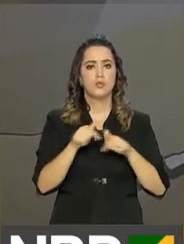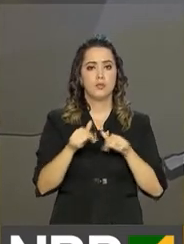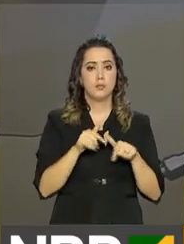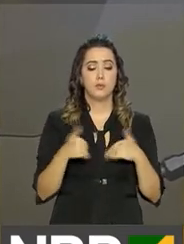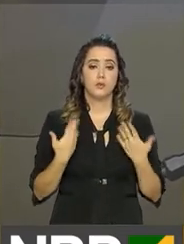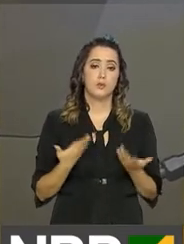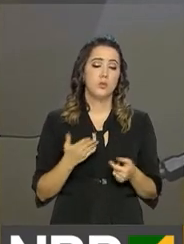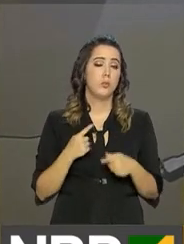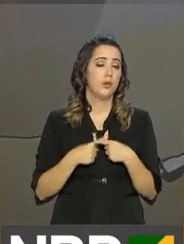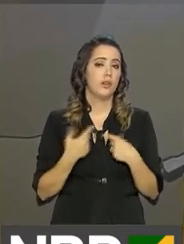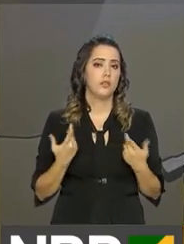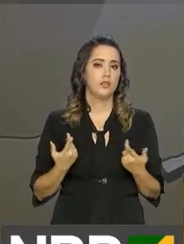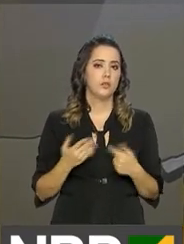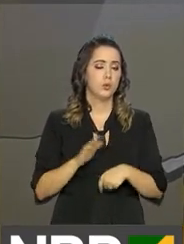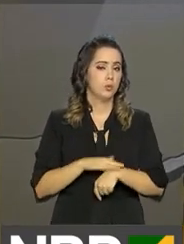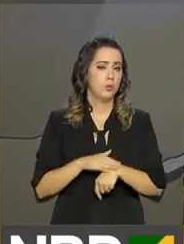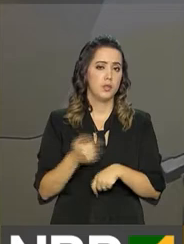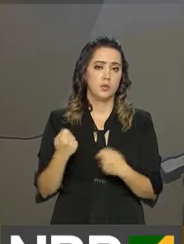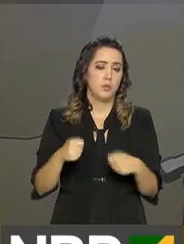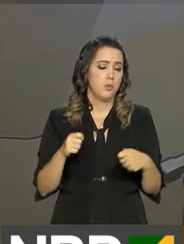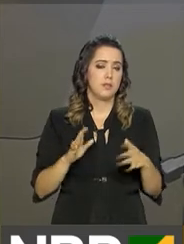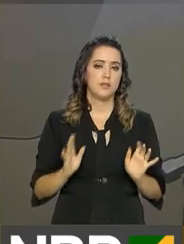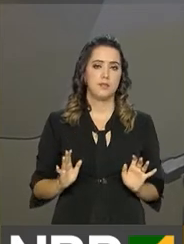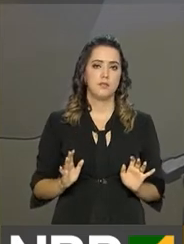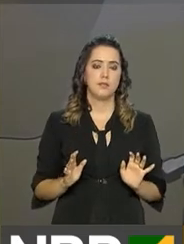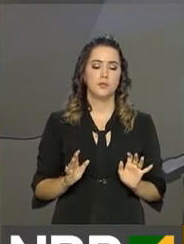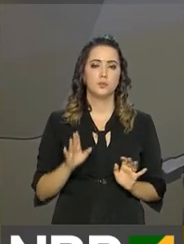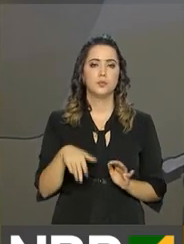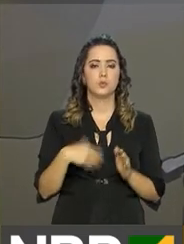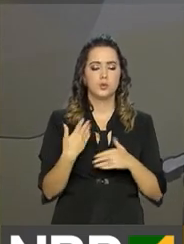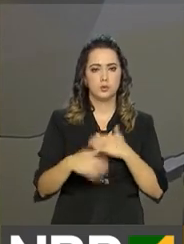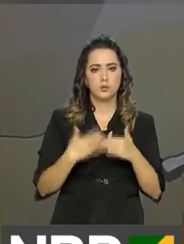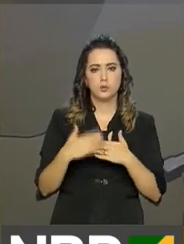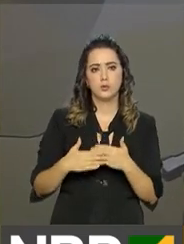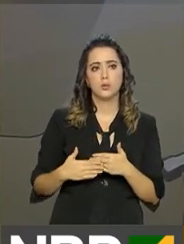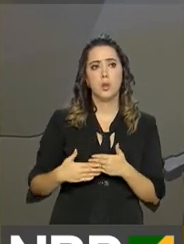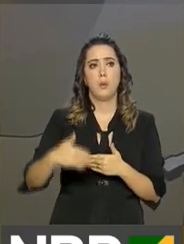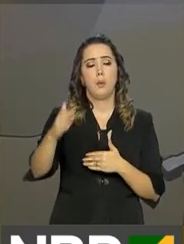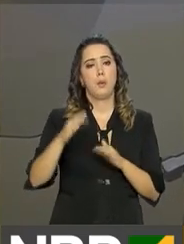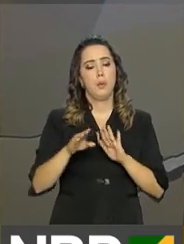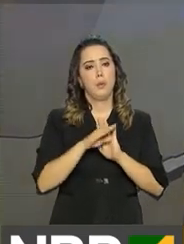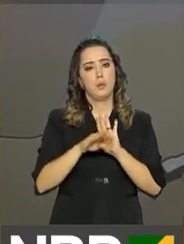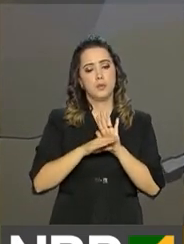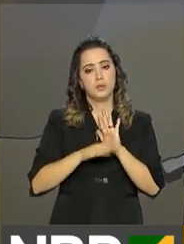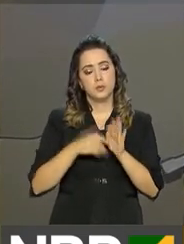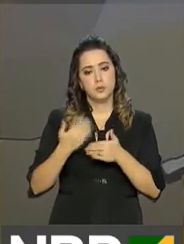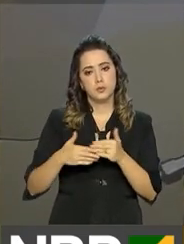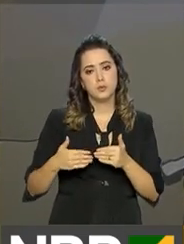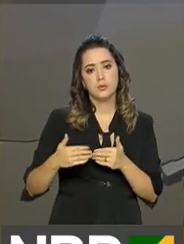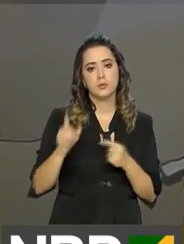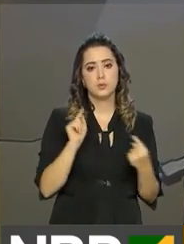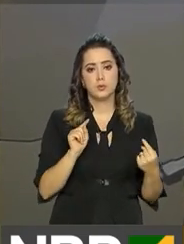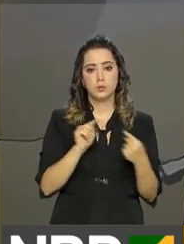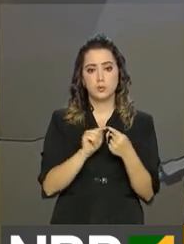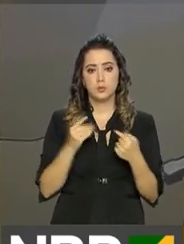momento, não seja mais necessário o Bolsa Família. Portanto, o programa Progredir